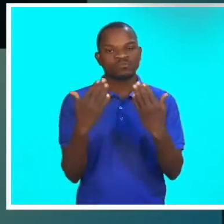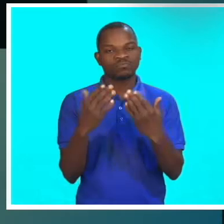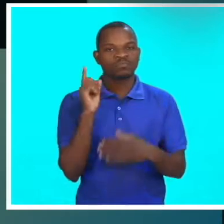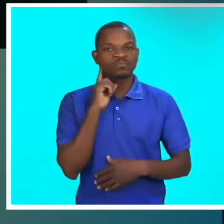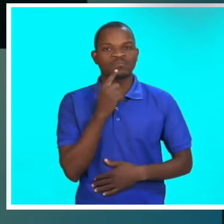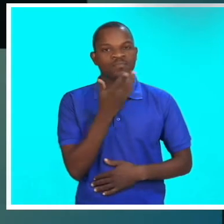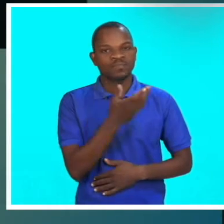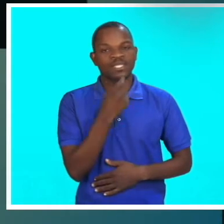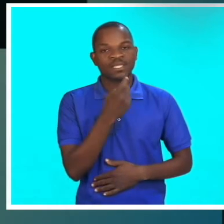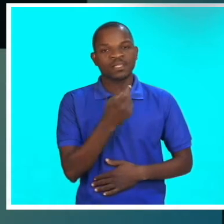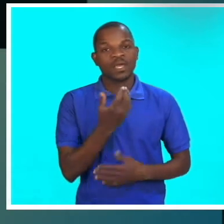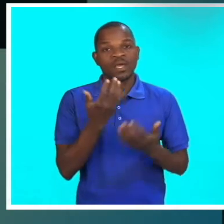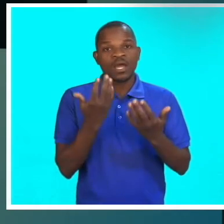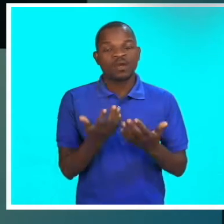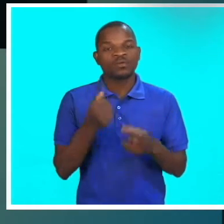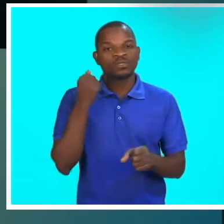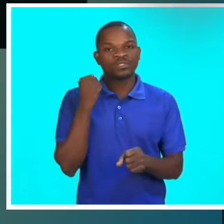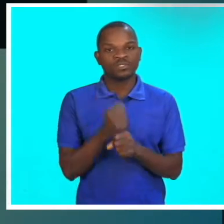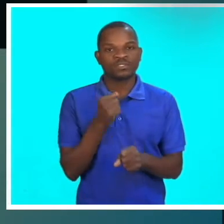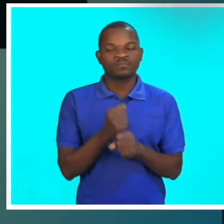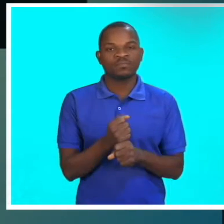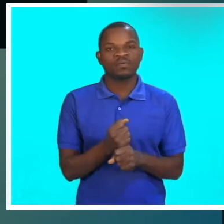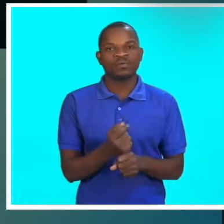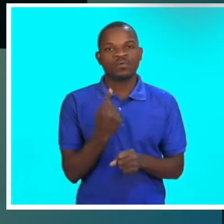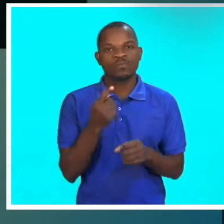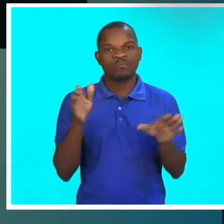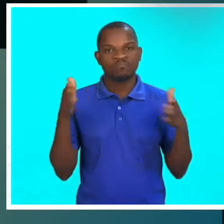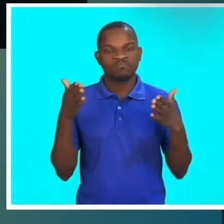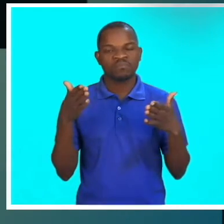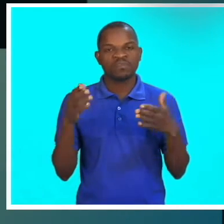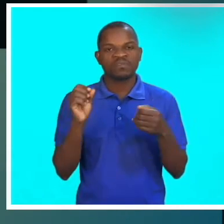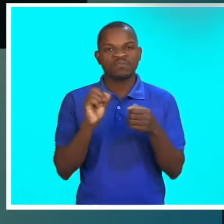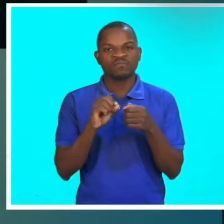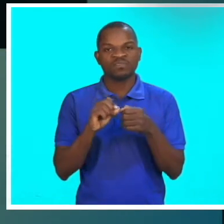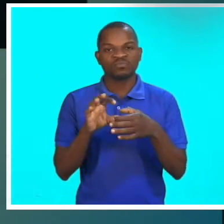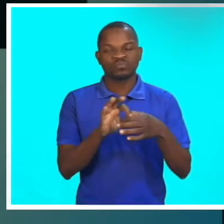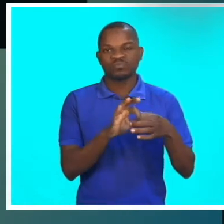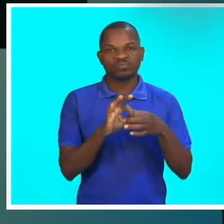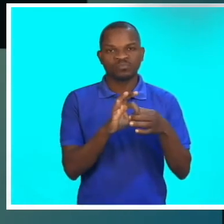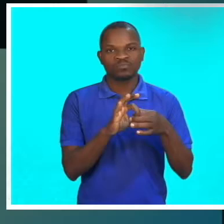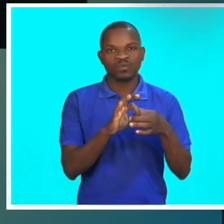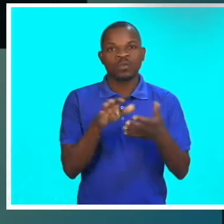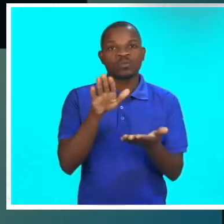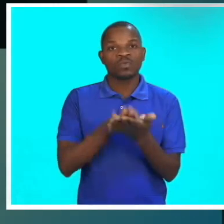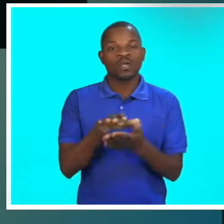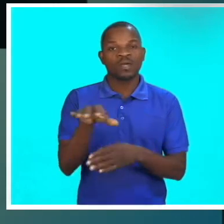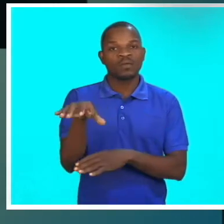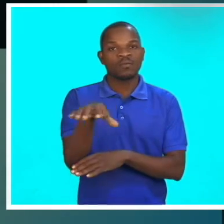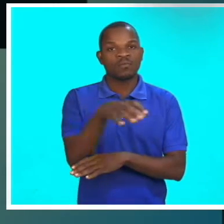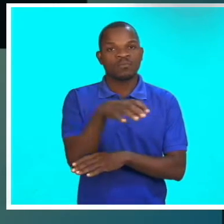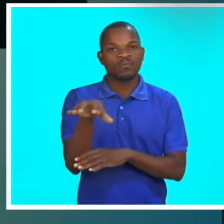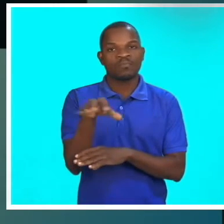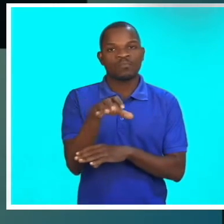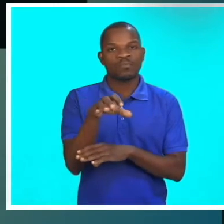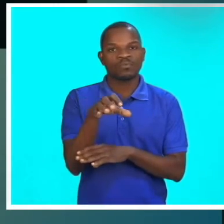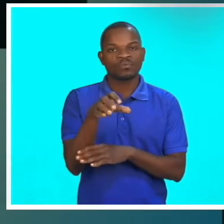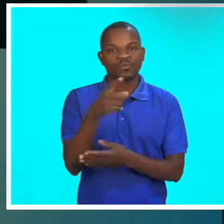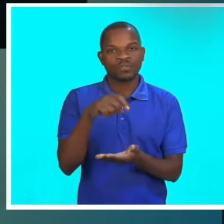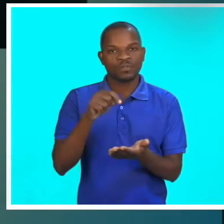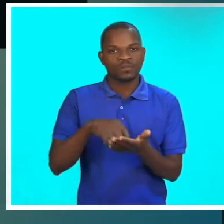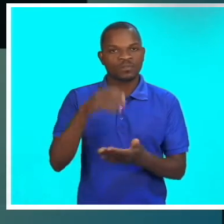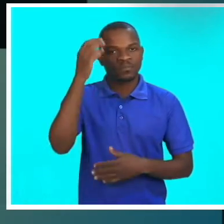Gianni, falamos um pouco do seu dia a dia. Atualmente estou a trabalhar numa empresa, fornei serviço ao